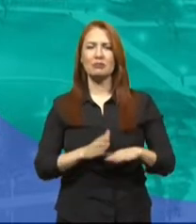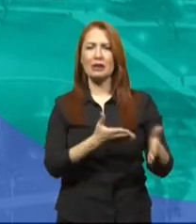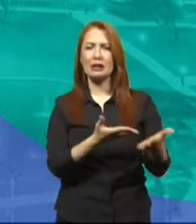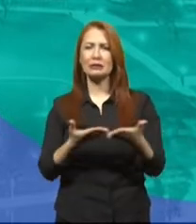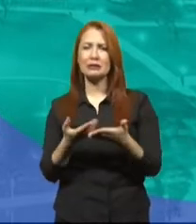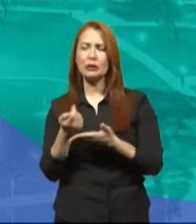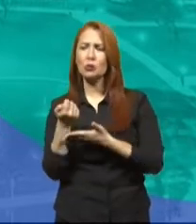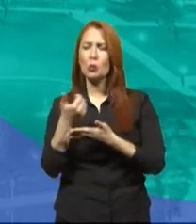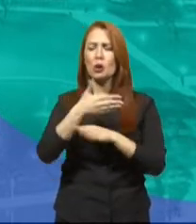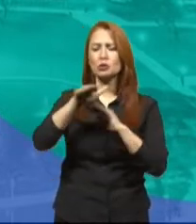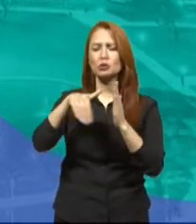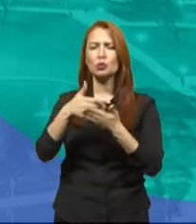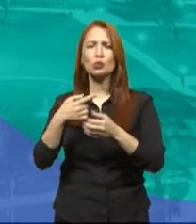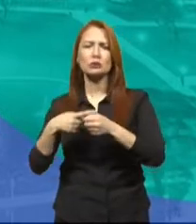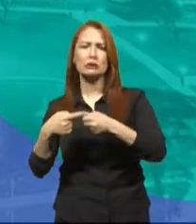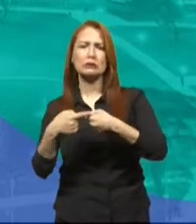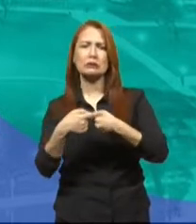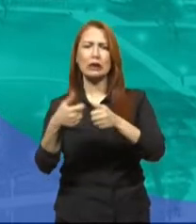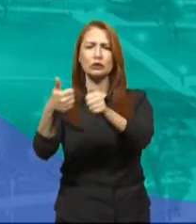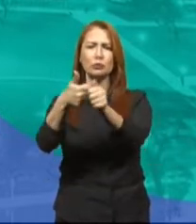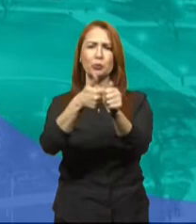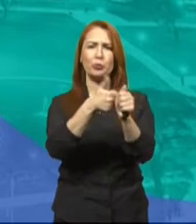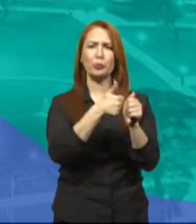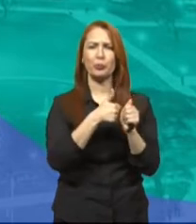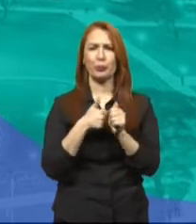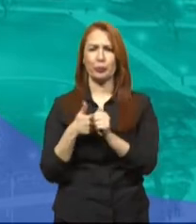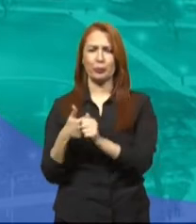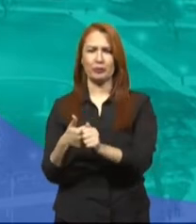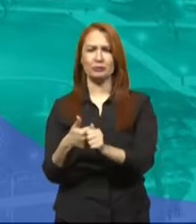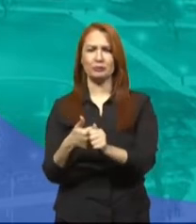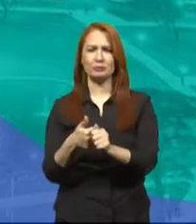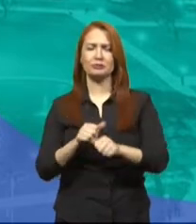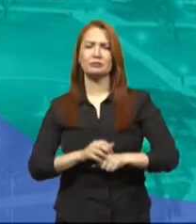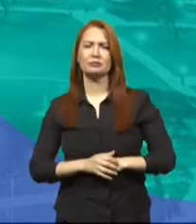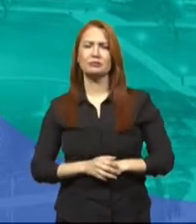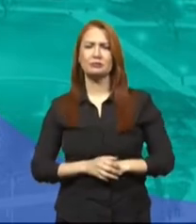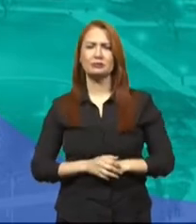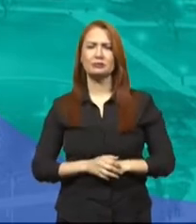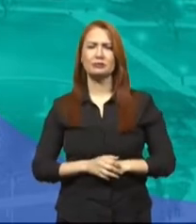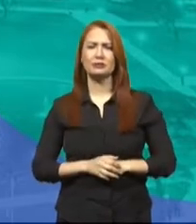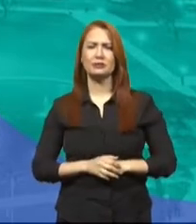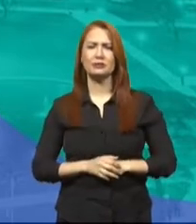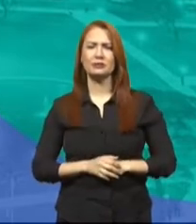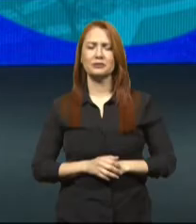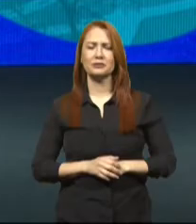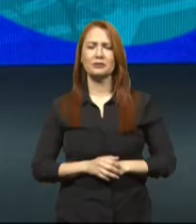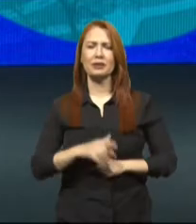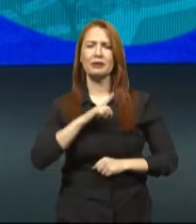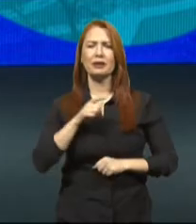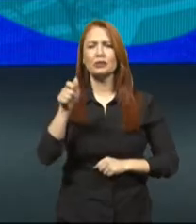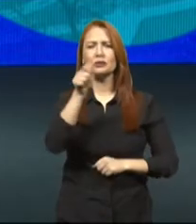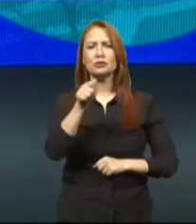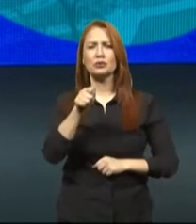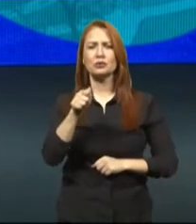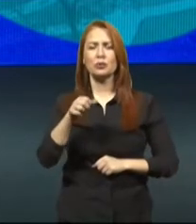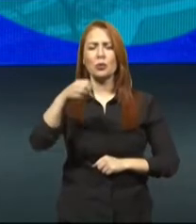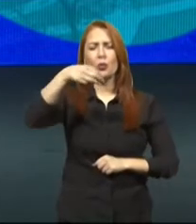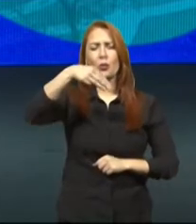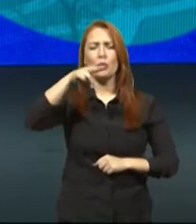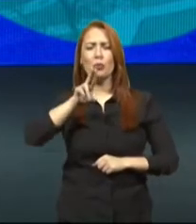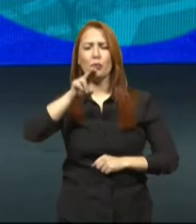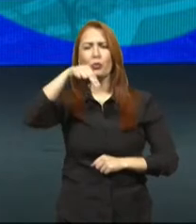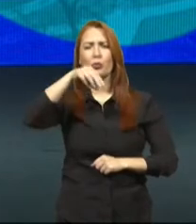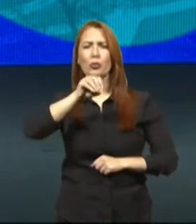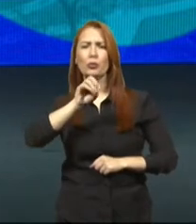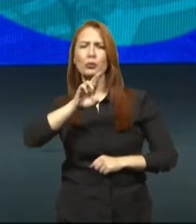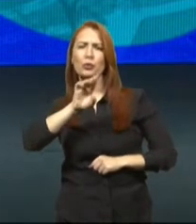municípios aqui da região da Amunor, da Associação da Amunor. Que legal. E a Vanessa me contou aqui já que